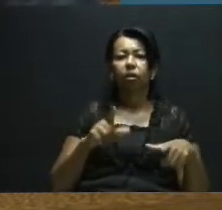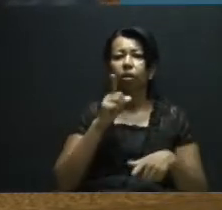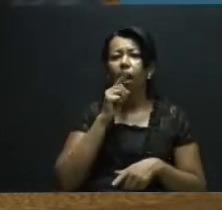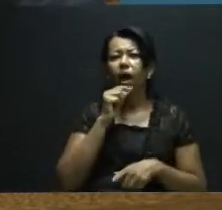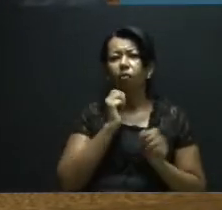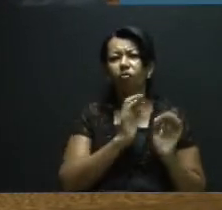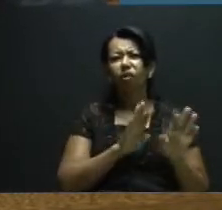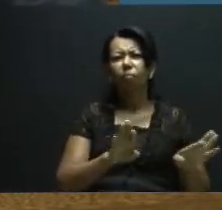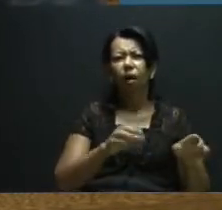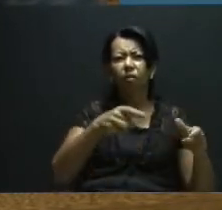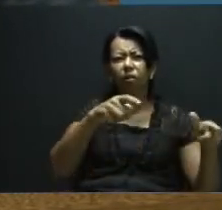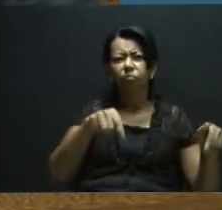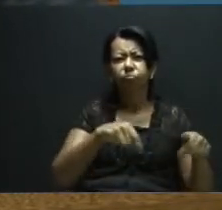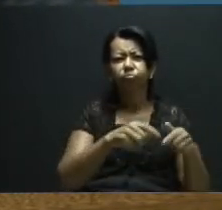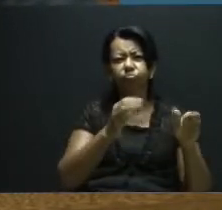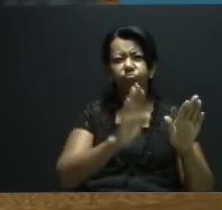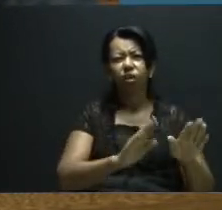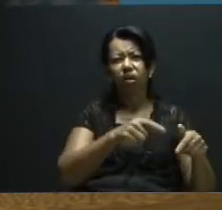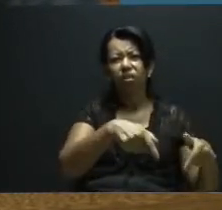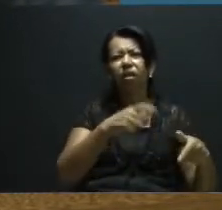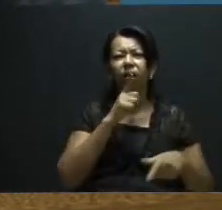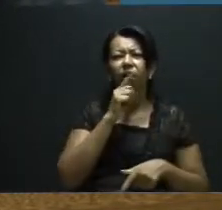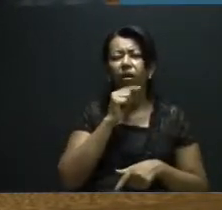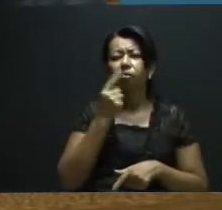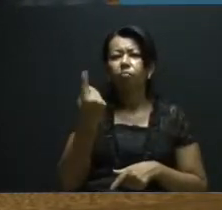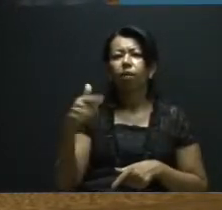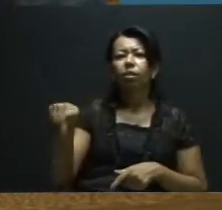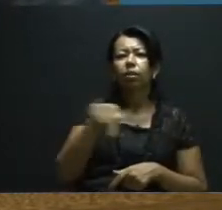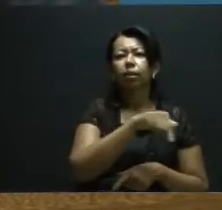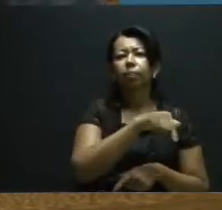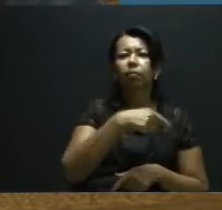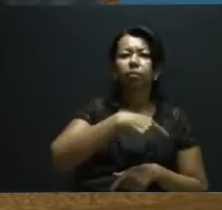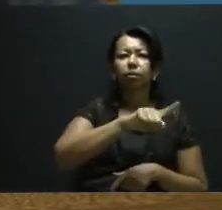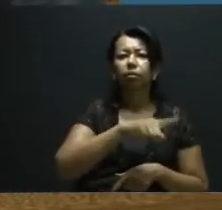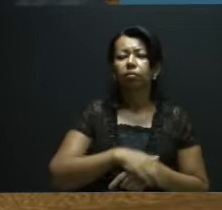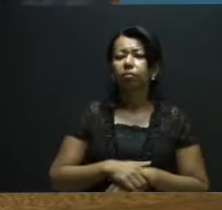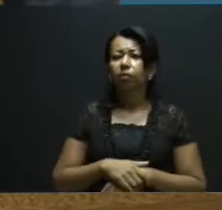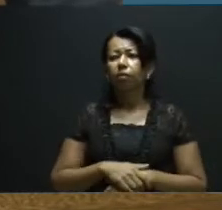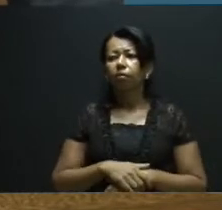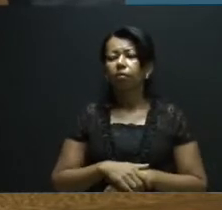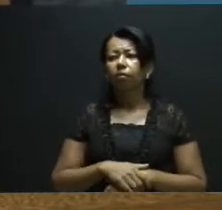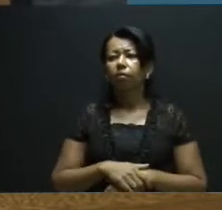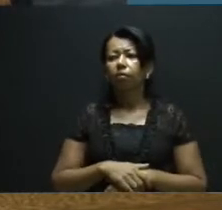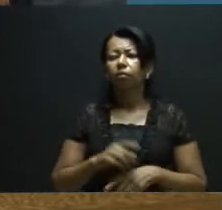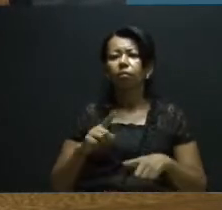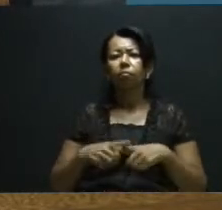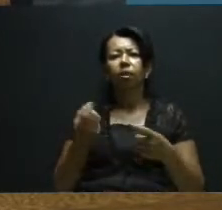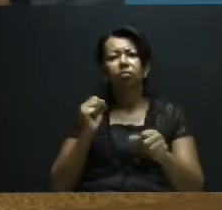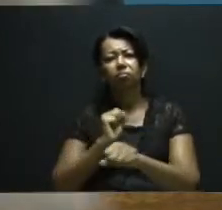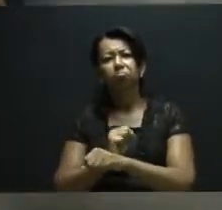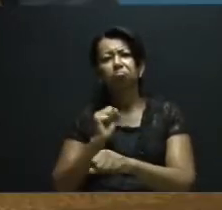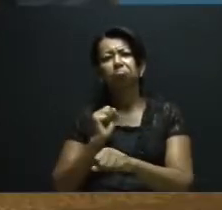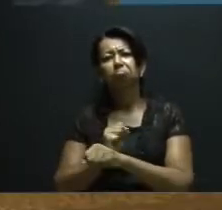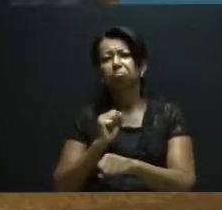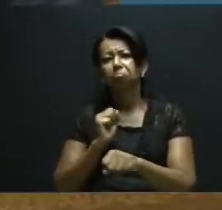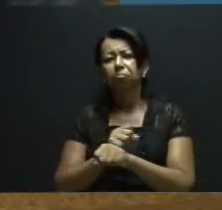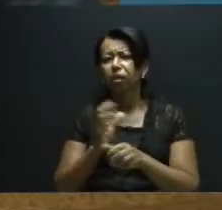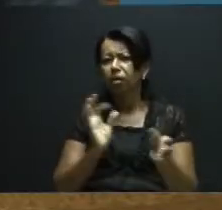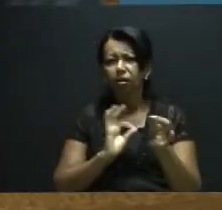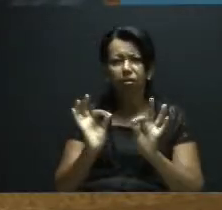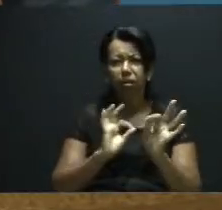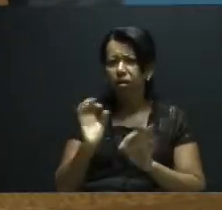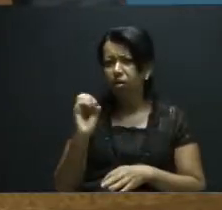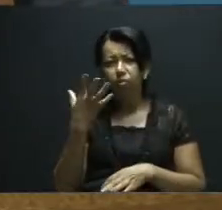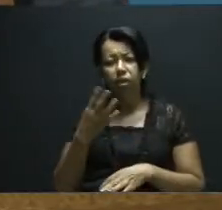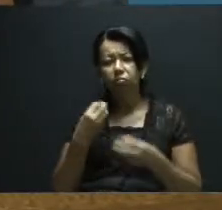vereador uma semana nós estamos no nivelamento fala bonito mas eu quero ver a prática não aguento mais essa situação